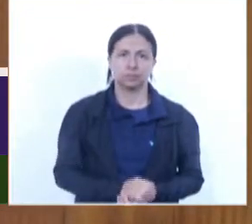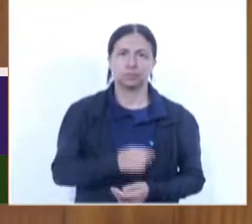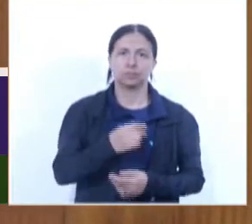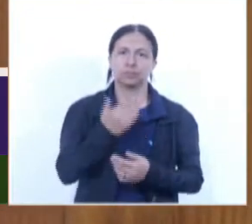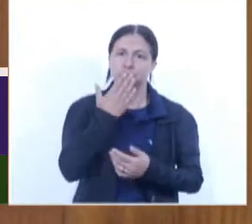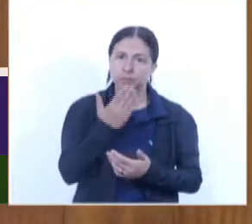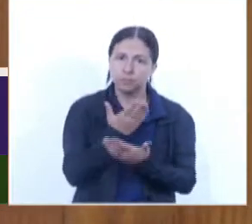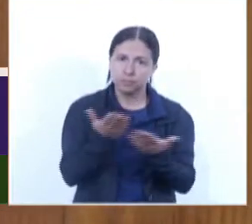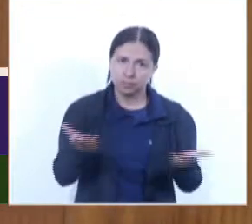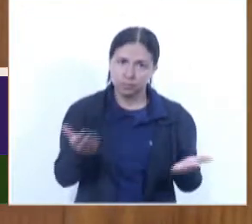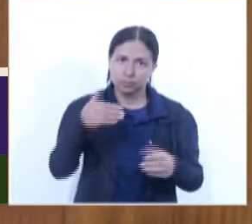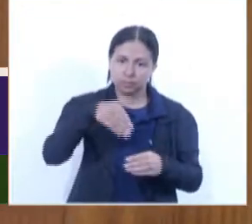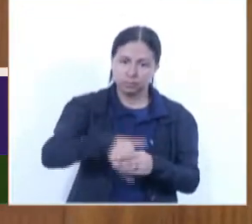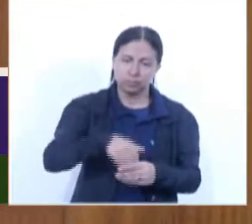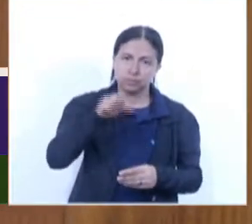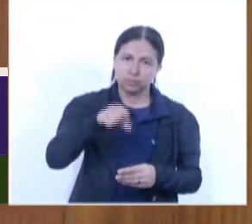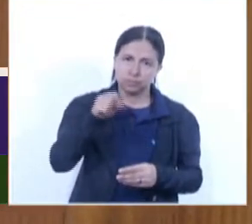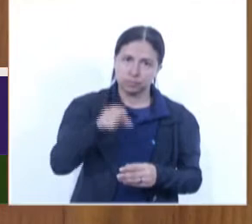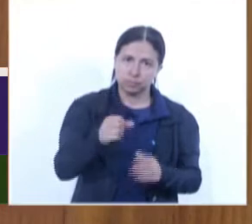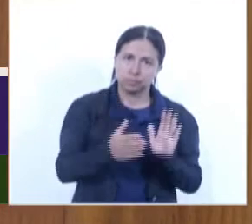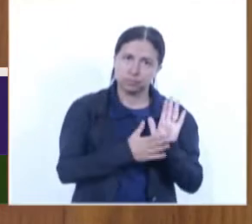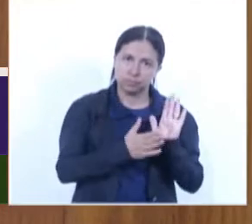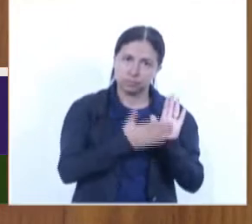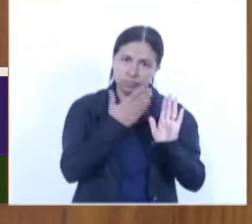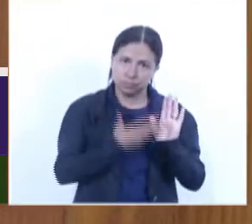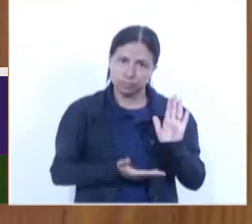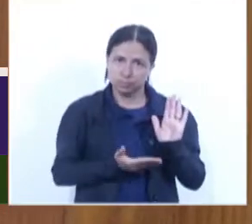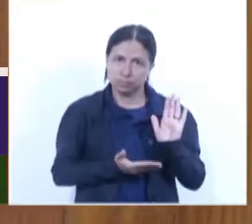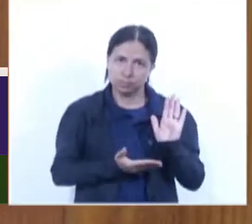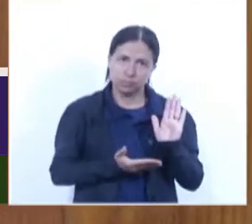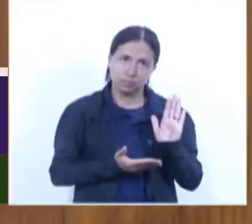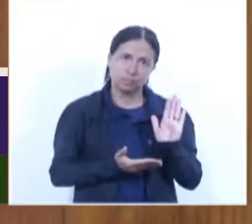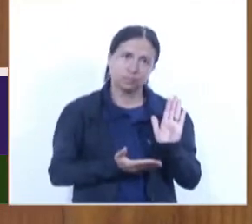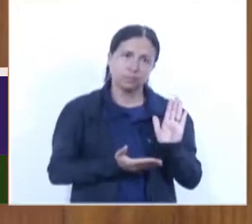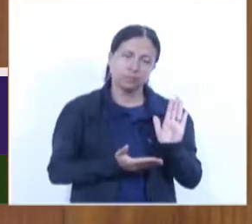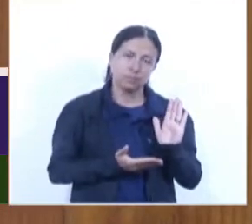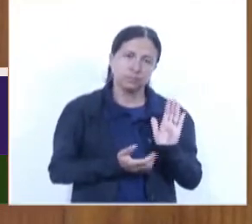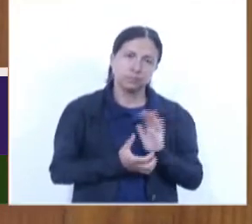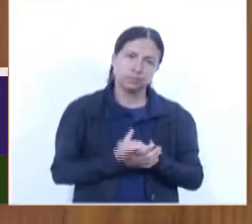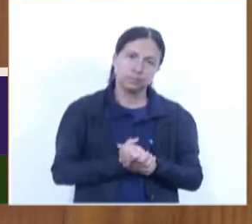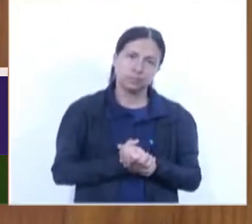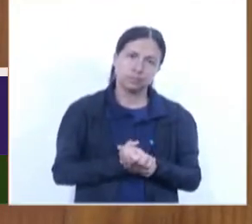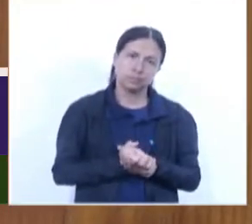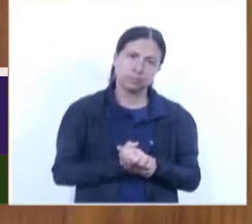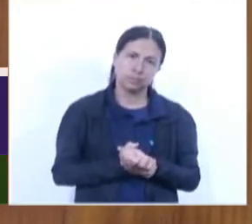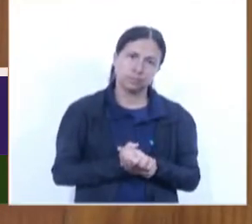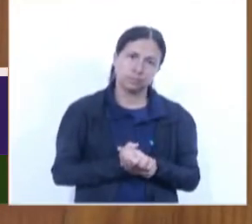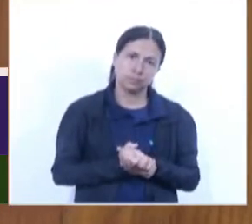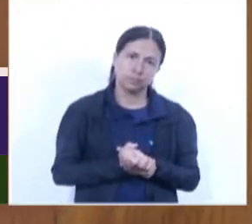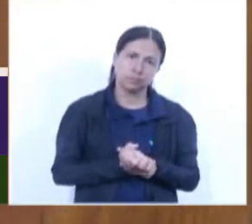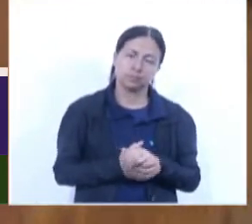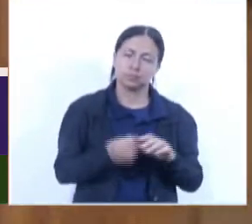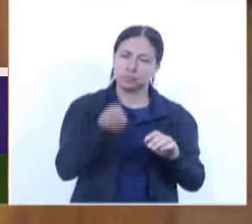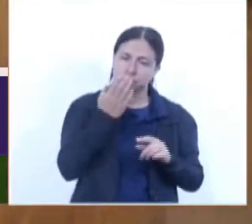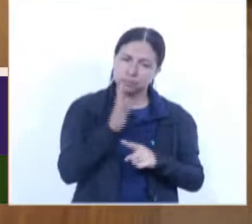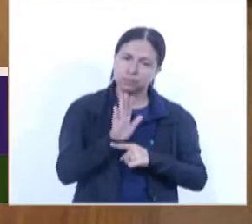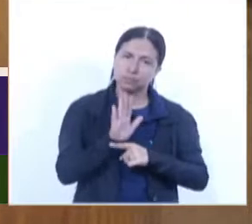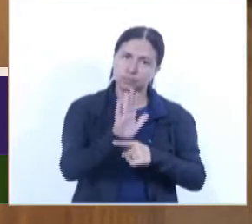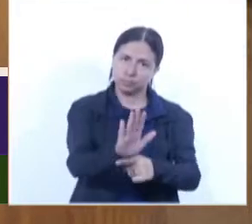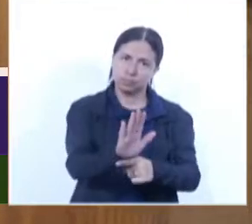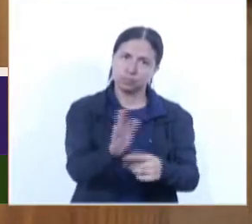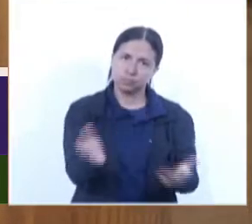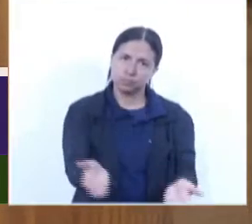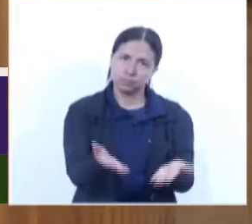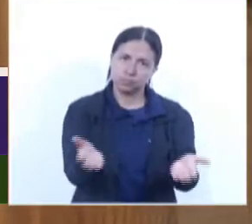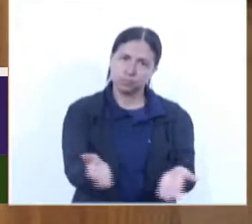para voltarem a favor desse projeto é um projeto que favorece ajuda melhora